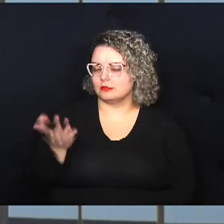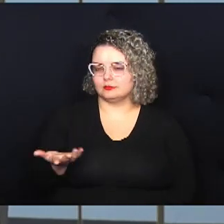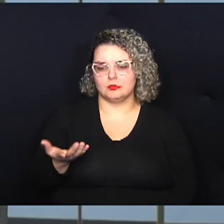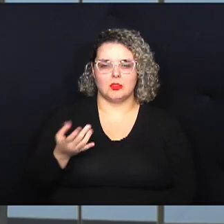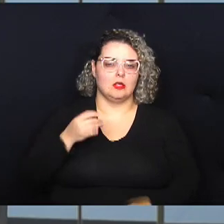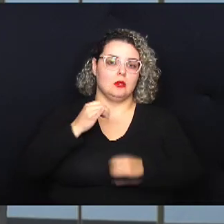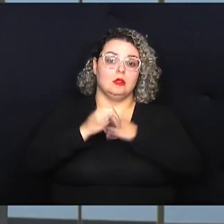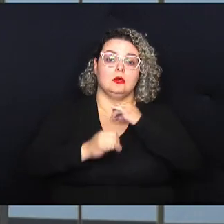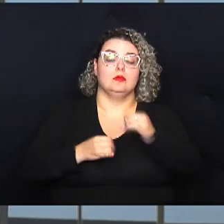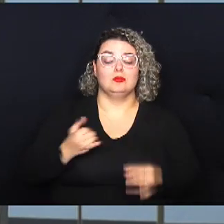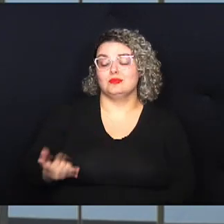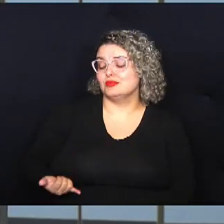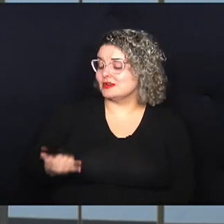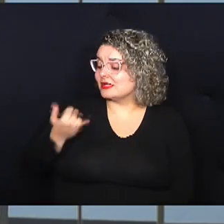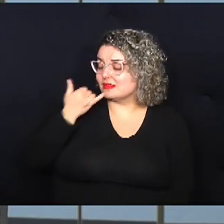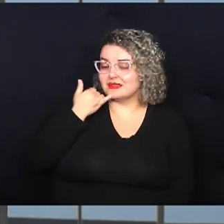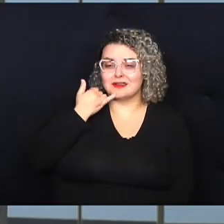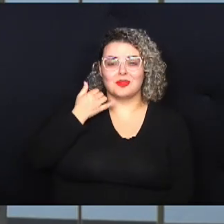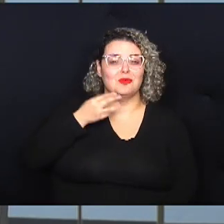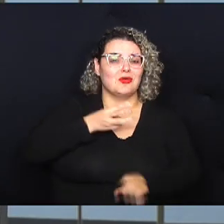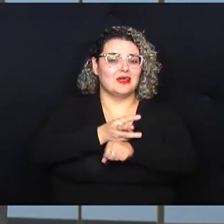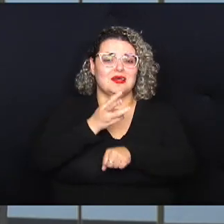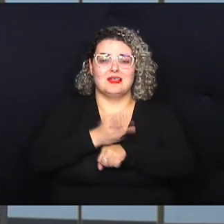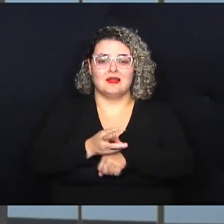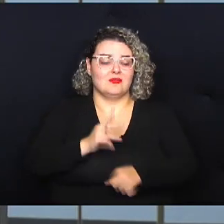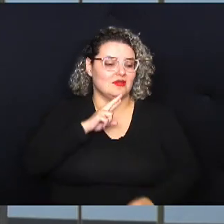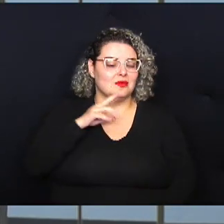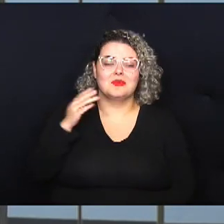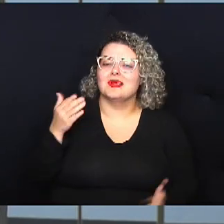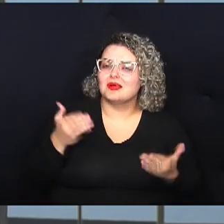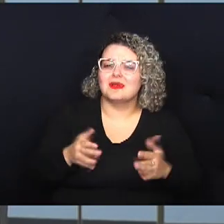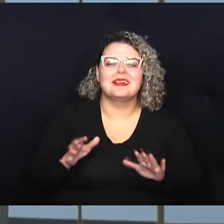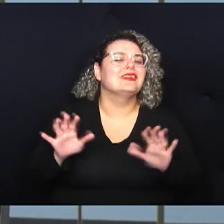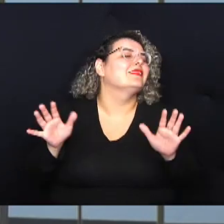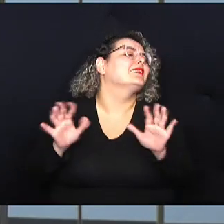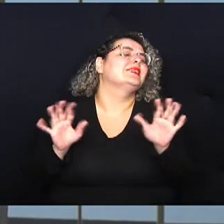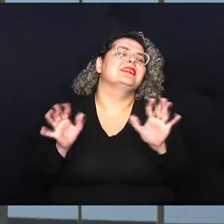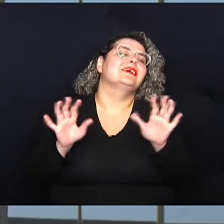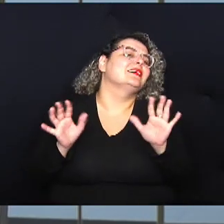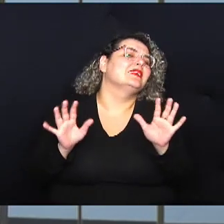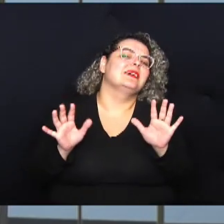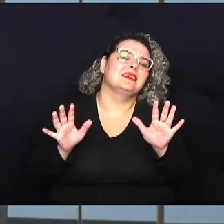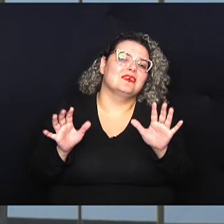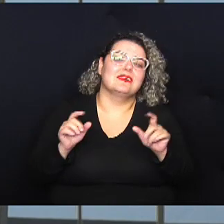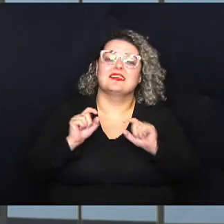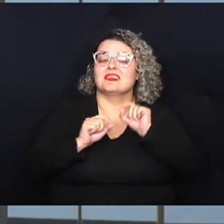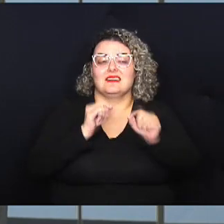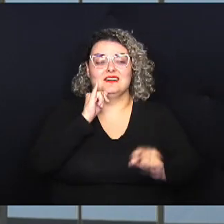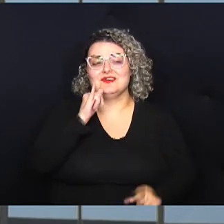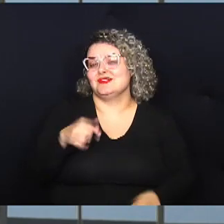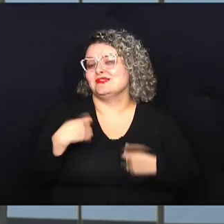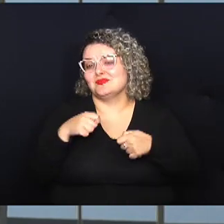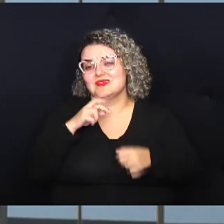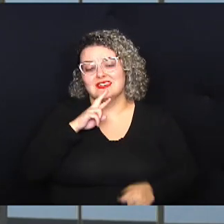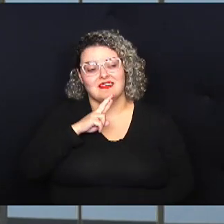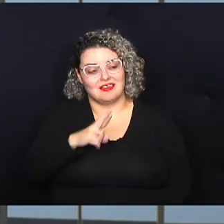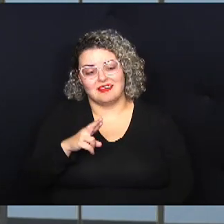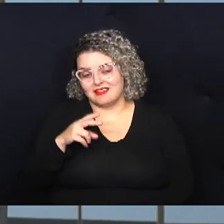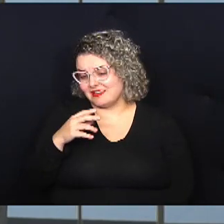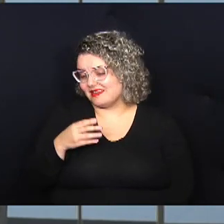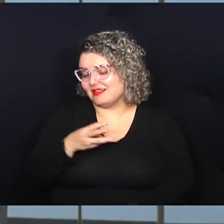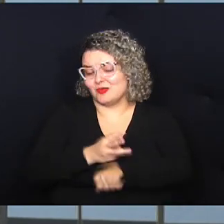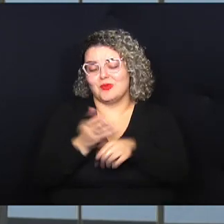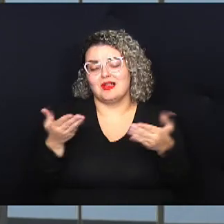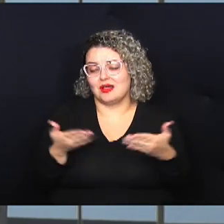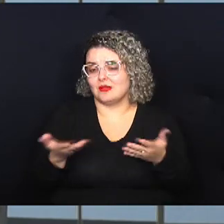gente, o celular, o WhatsApp, vou responder agora. Não precisa responder. Quem disse, né, que você precisa responder o WhatsApp agora?